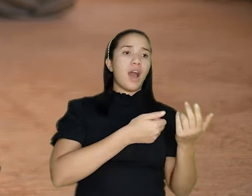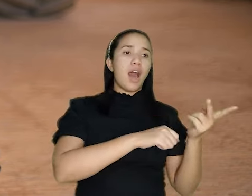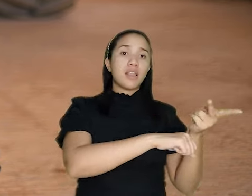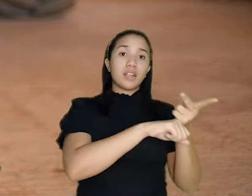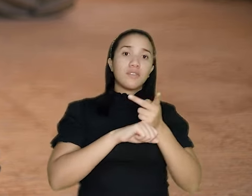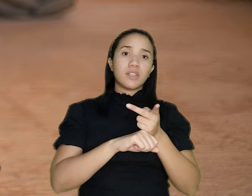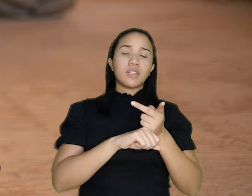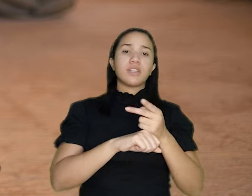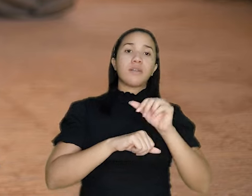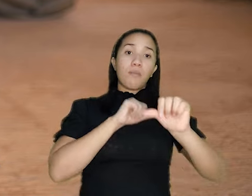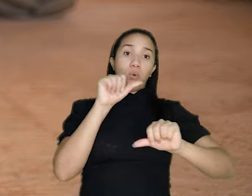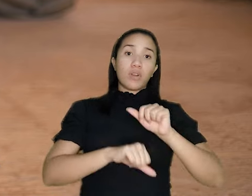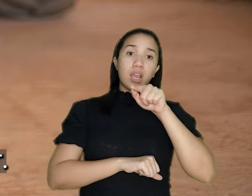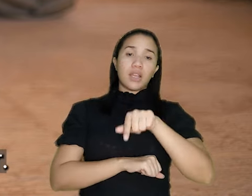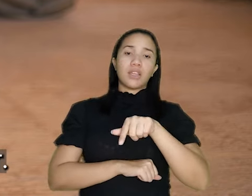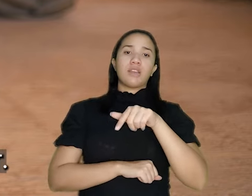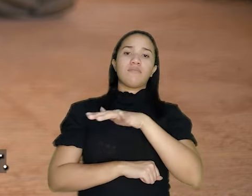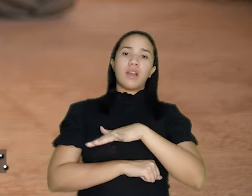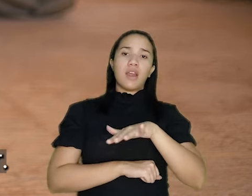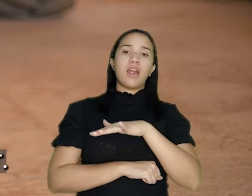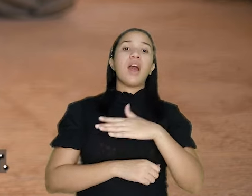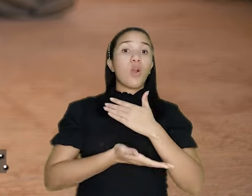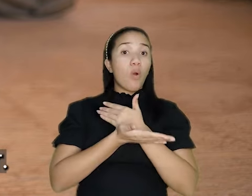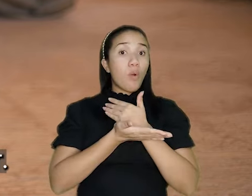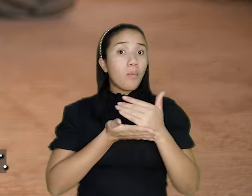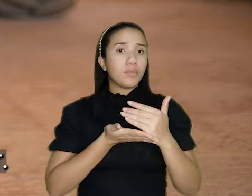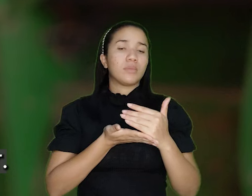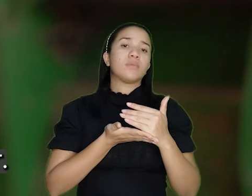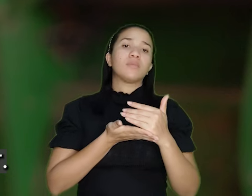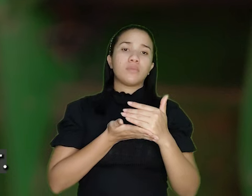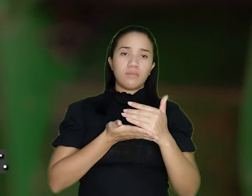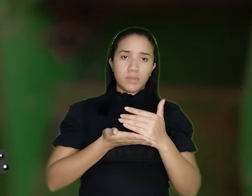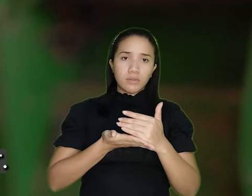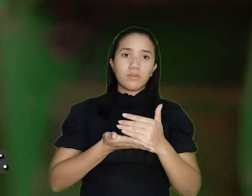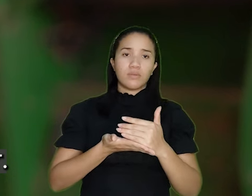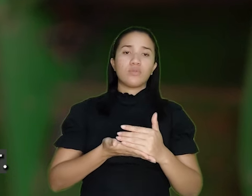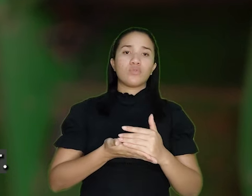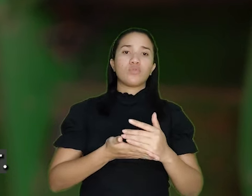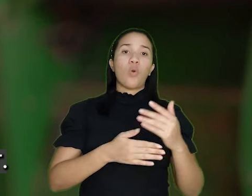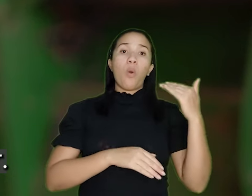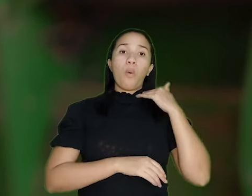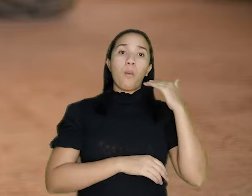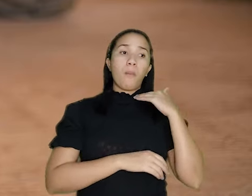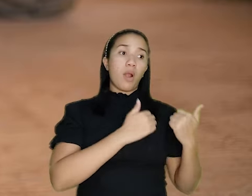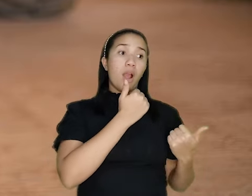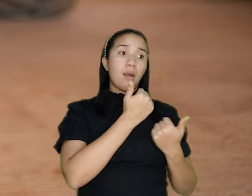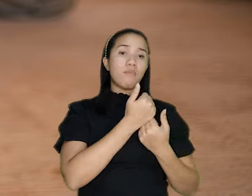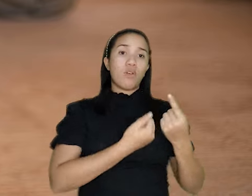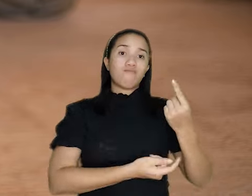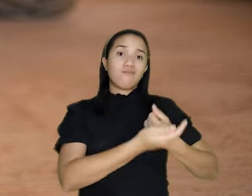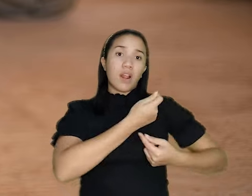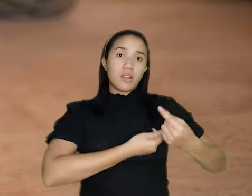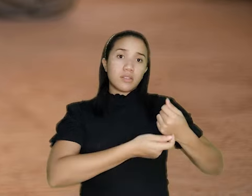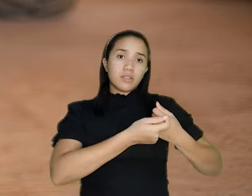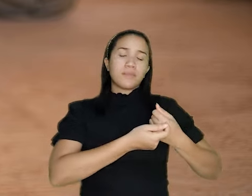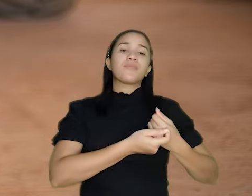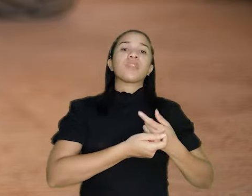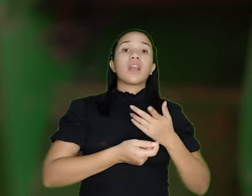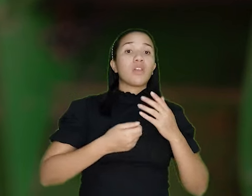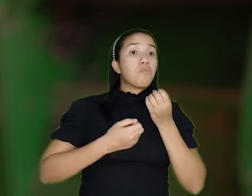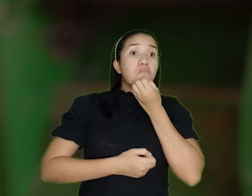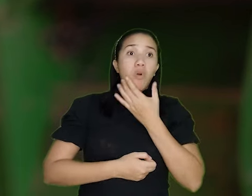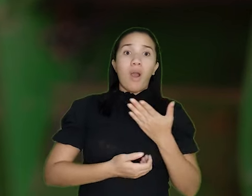transferência para Araguaína. Foi aí que começou o banco me financiar. Foi um sucesso daí para